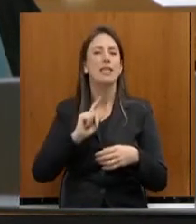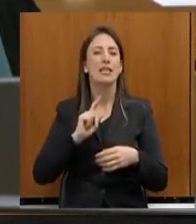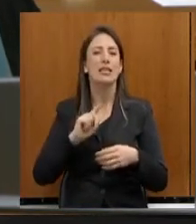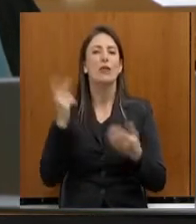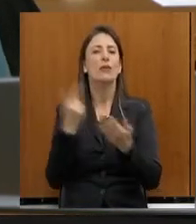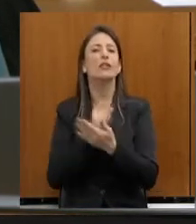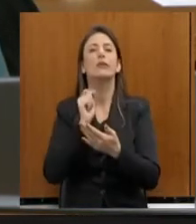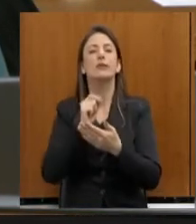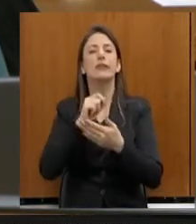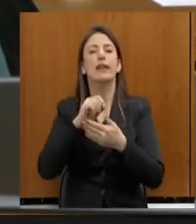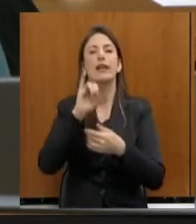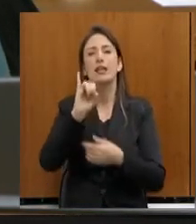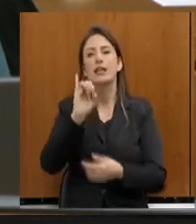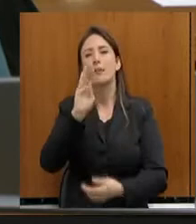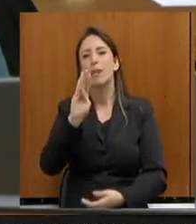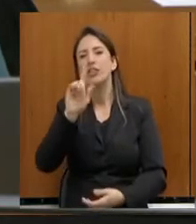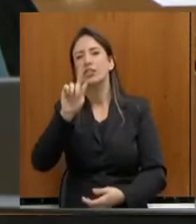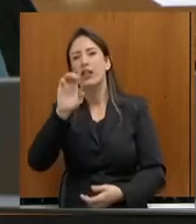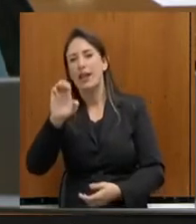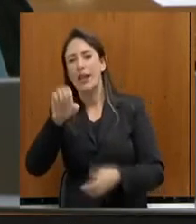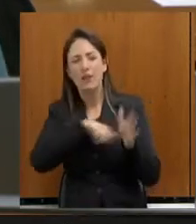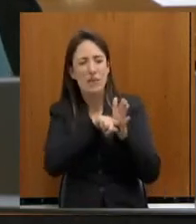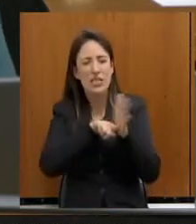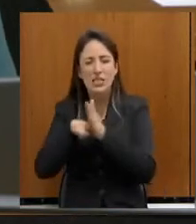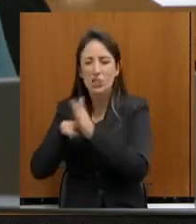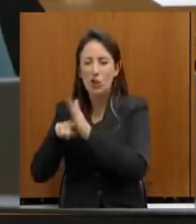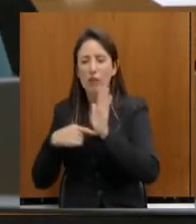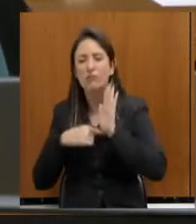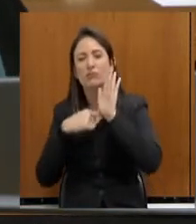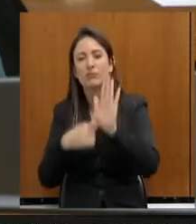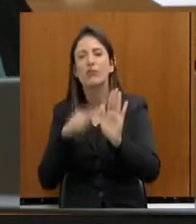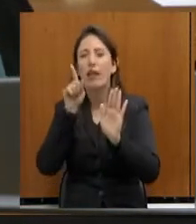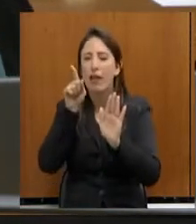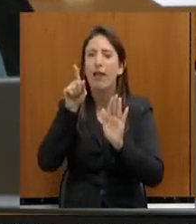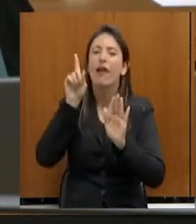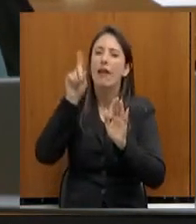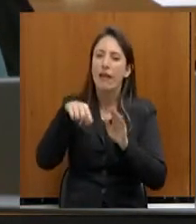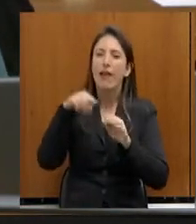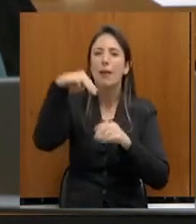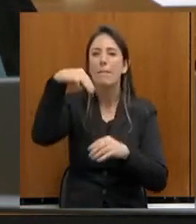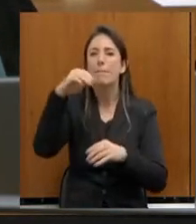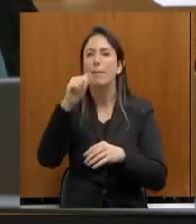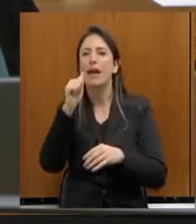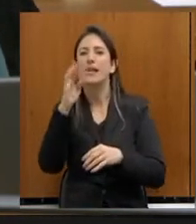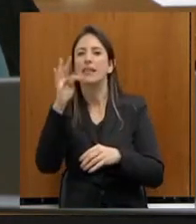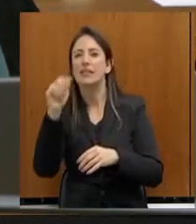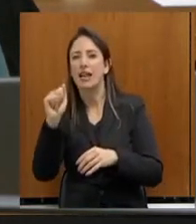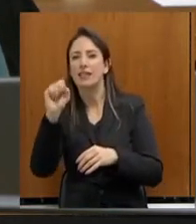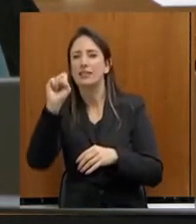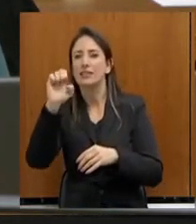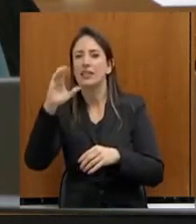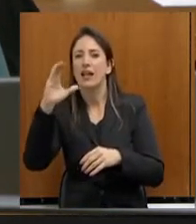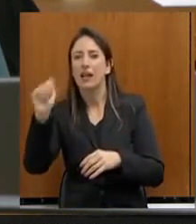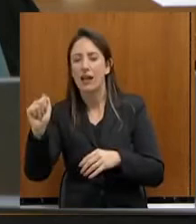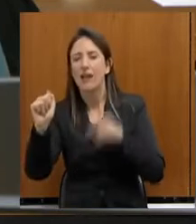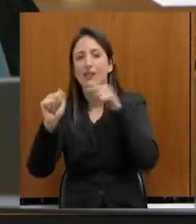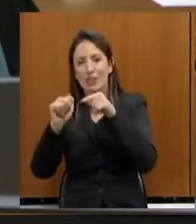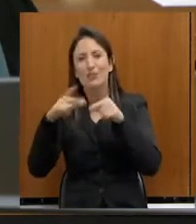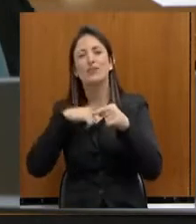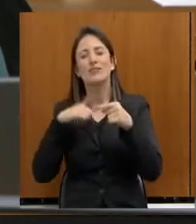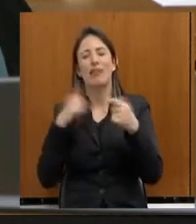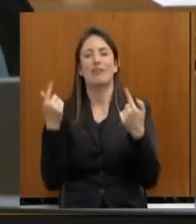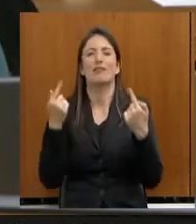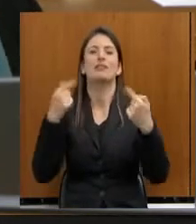IBGE Como mata seca a mata seca é incluída né no bioma mata atlântica e isso traz desafios